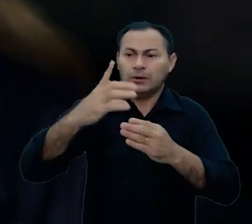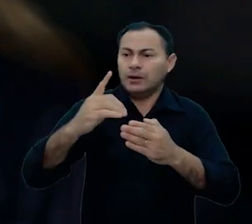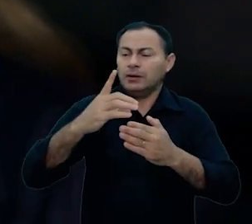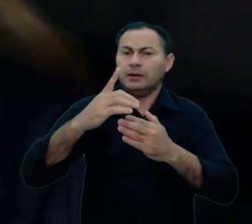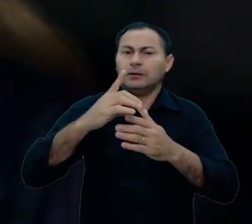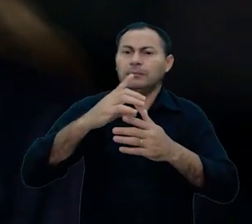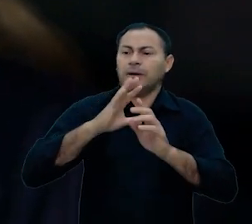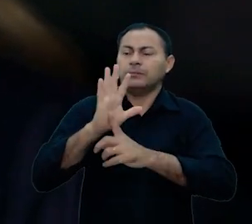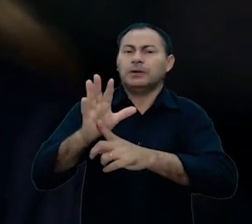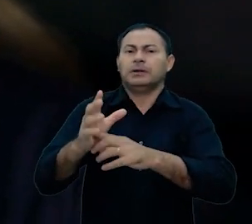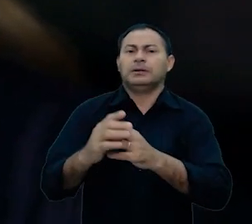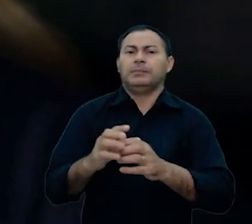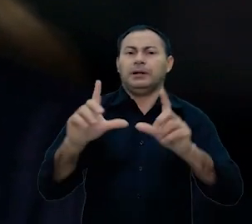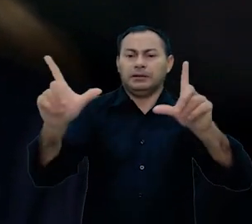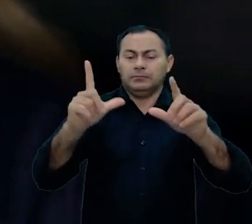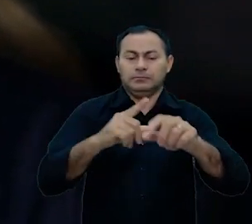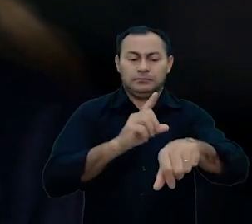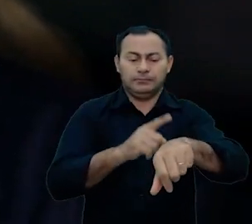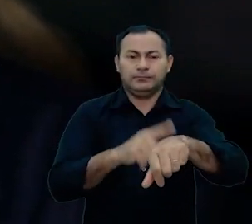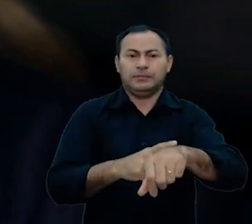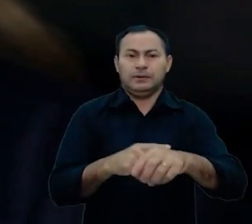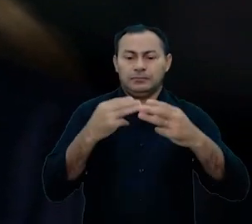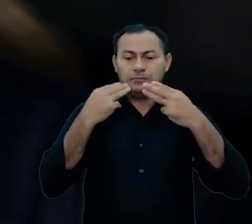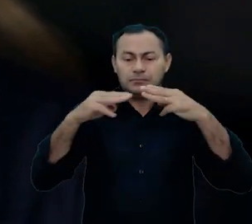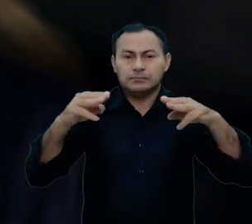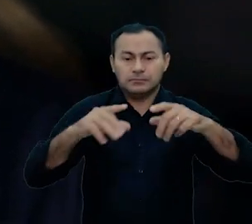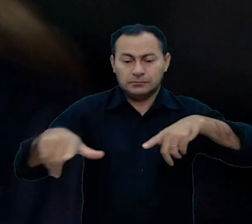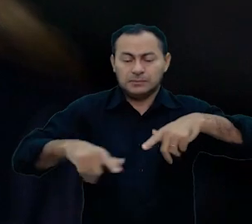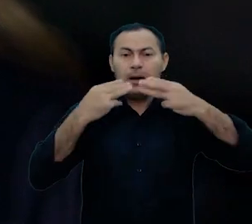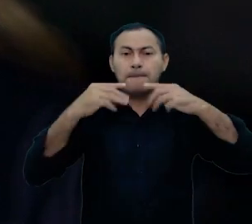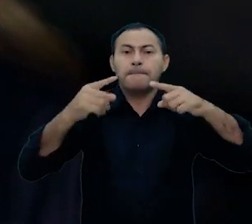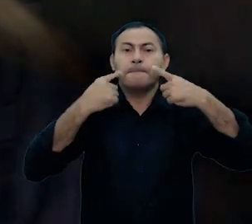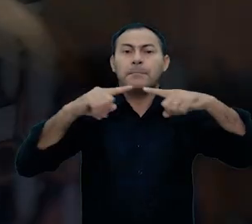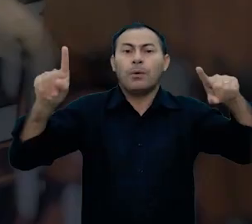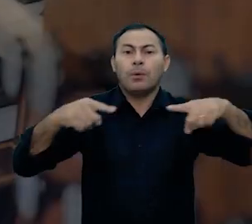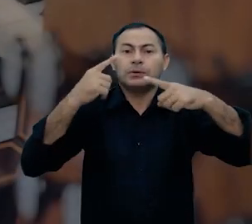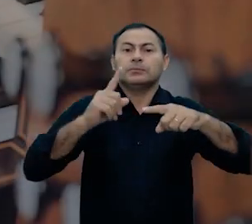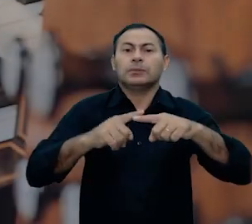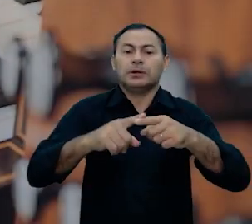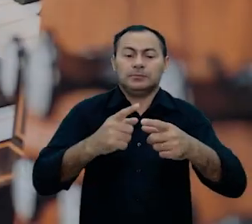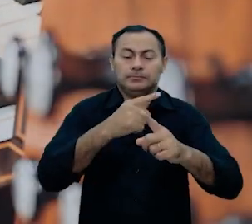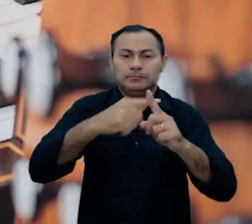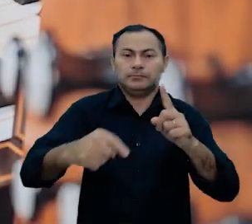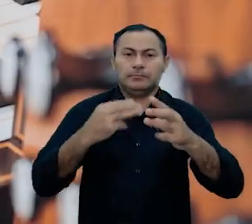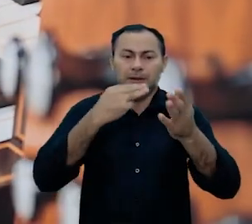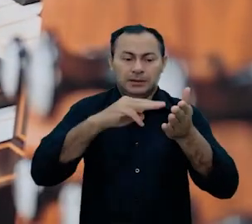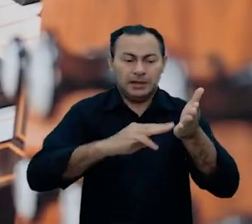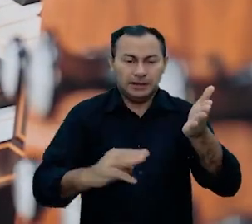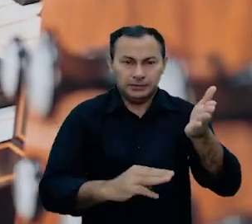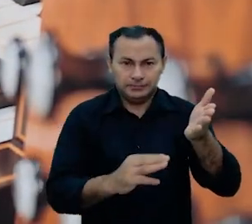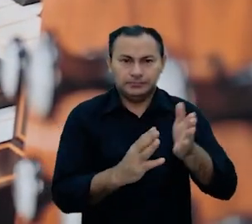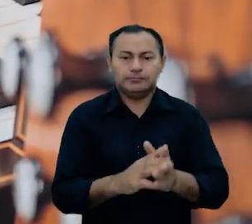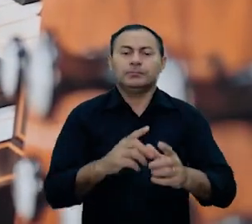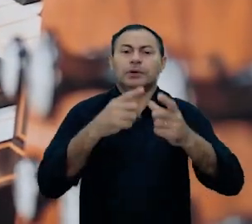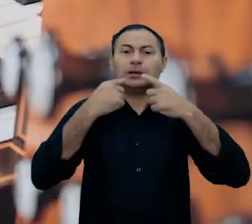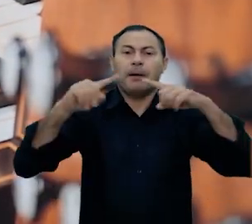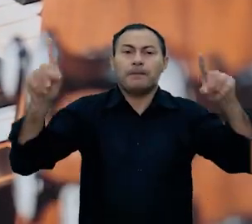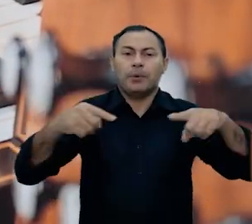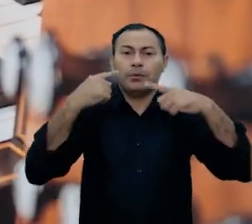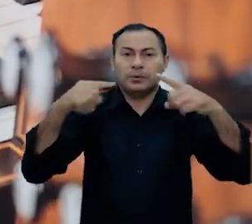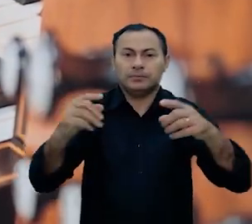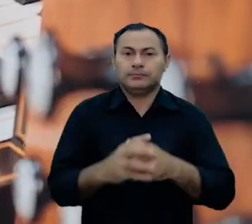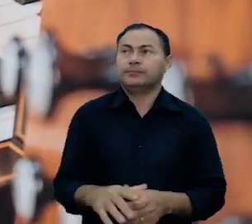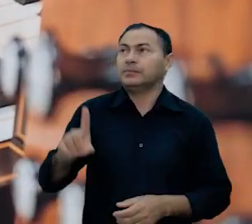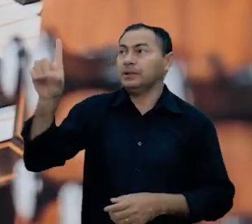pela televisão, metade do tempo é usada pelo Ministério da Música? Isso porque metade da mensagem vem por meio da